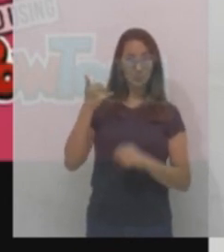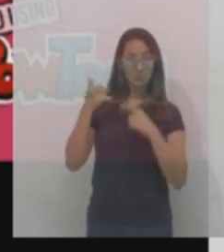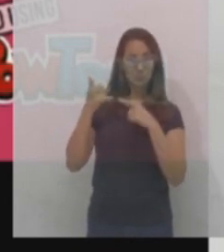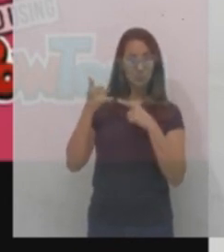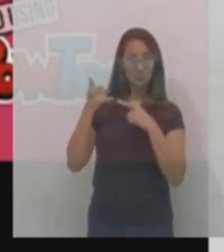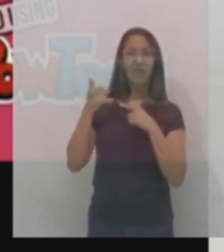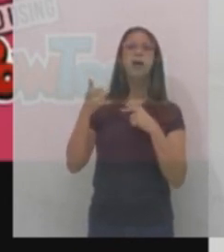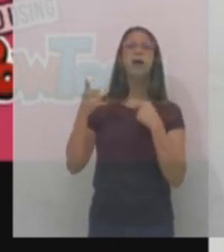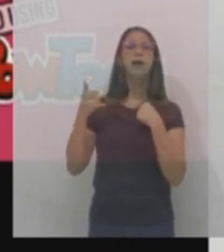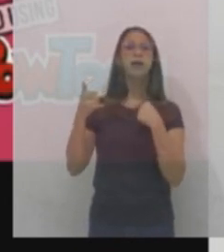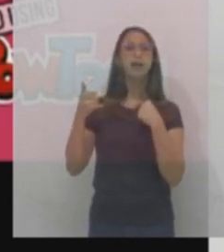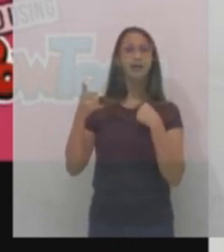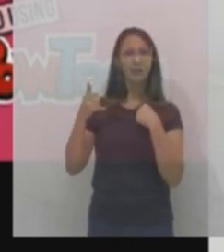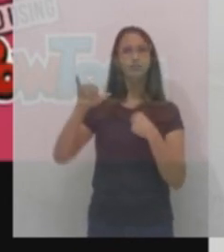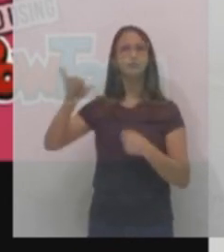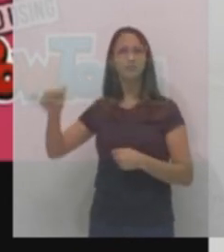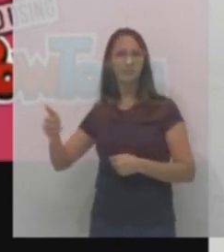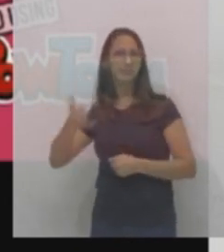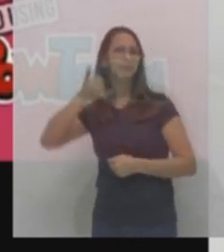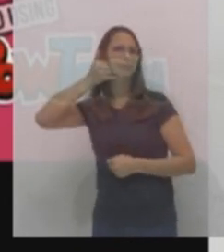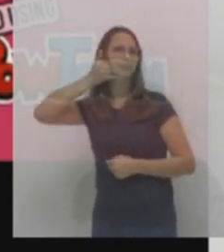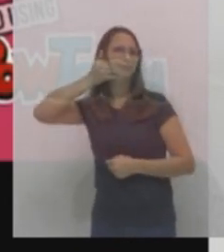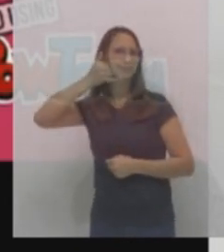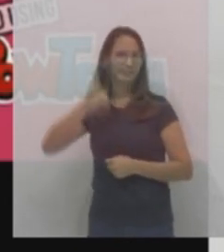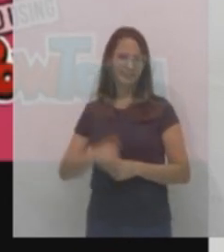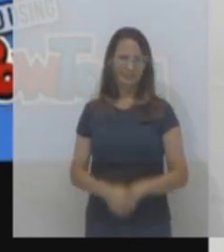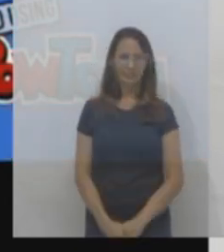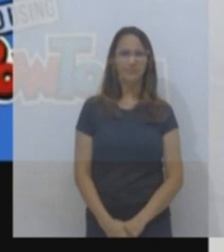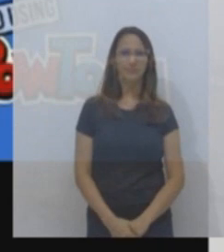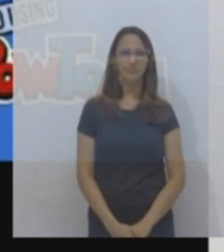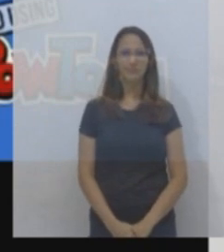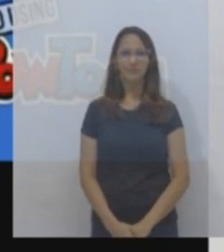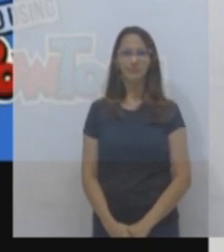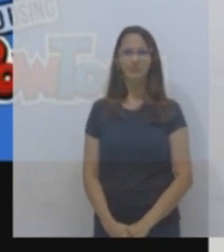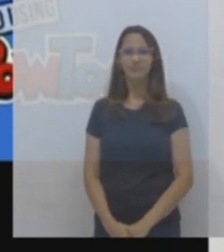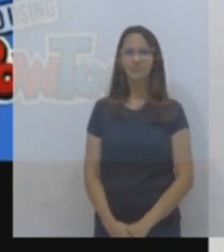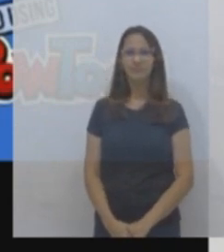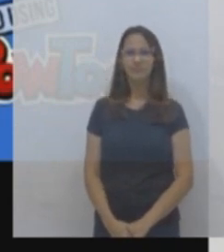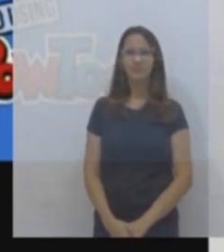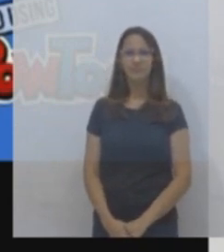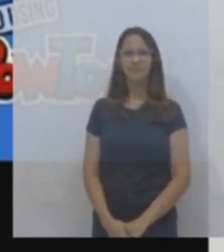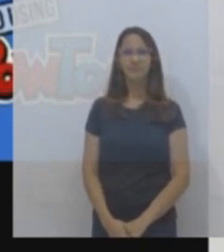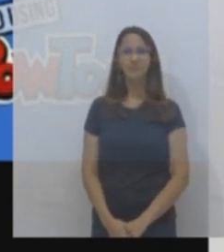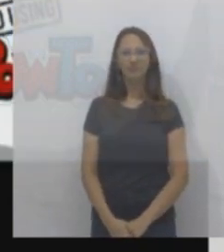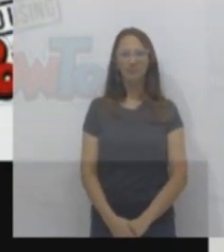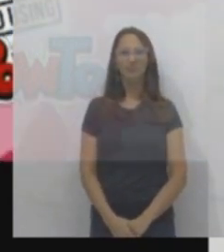eu vou atender. Continua.